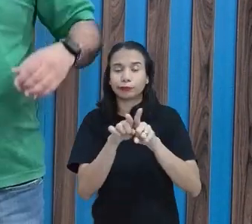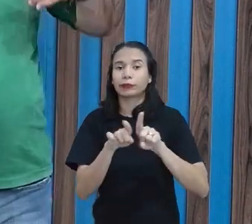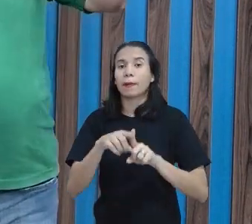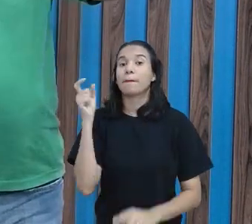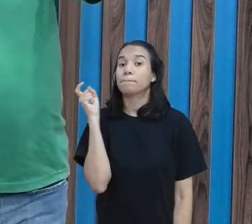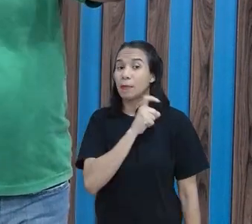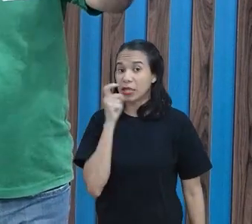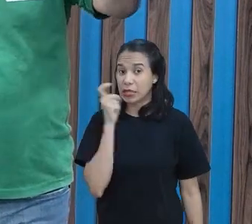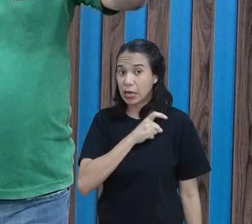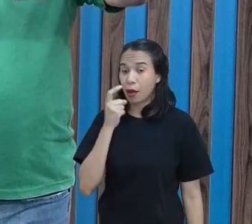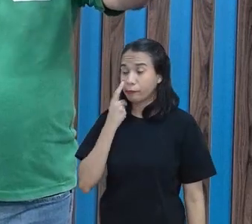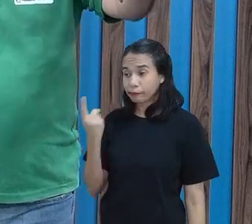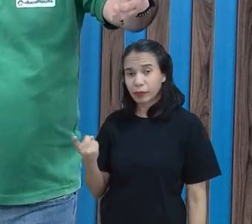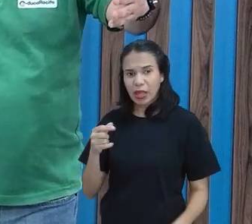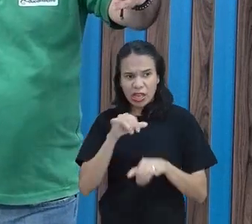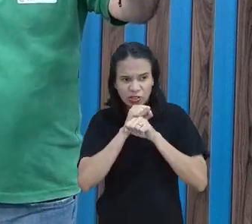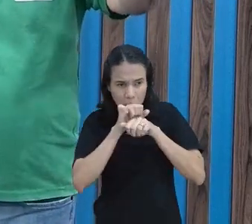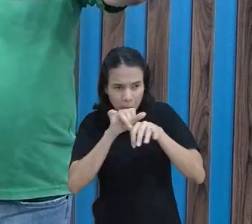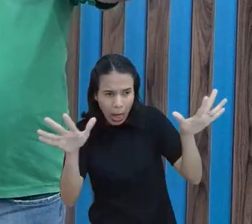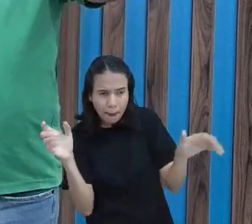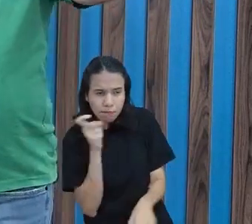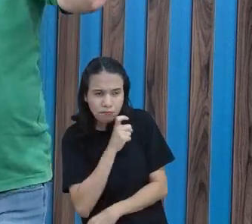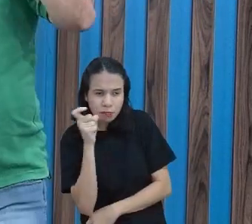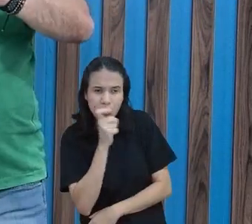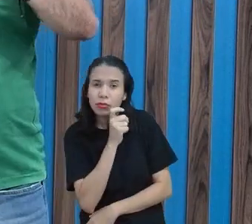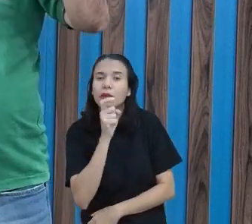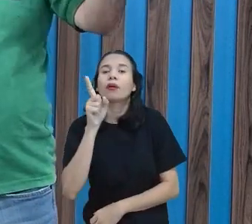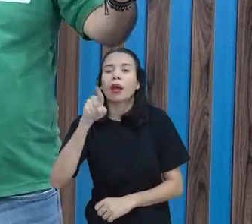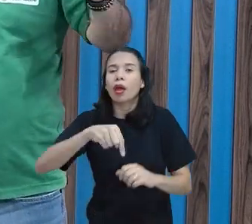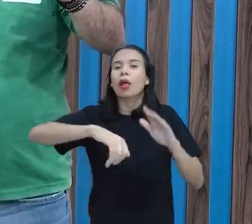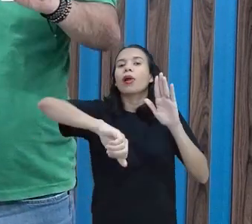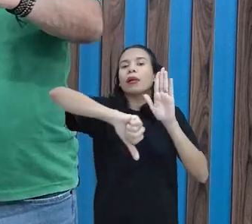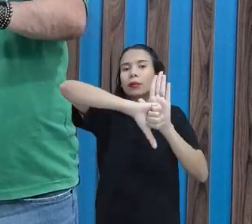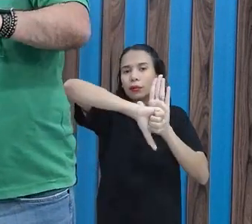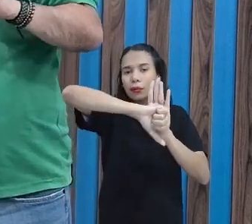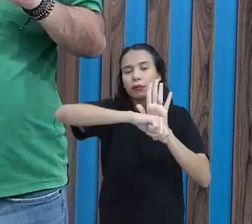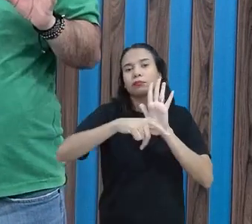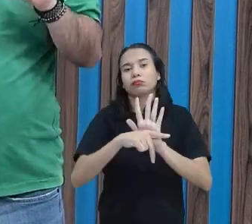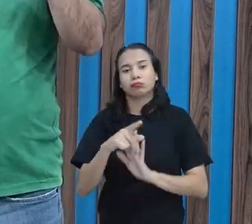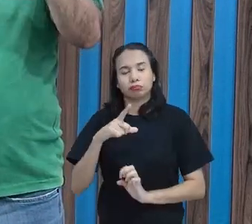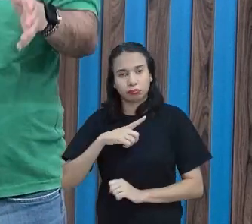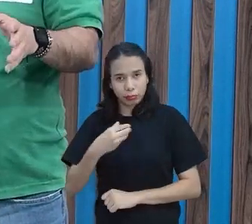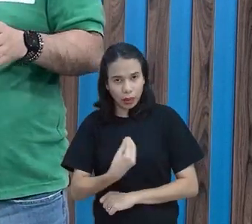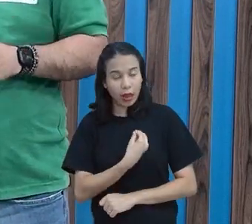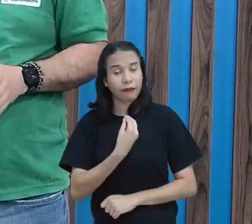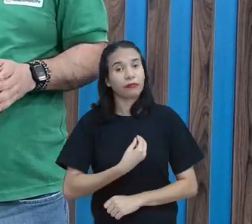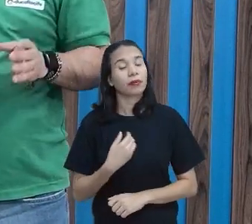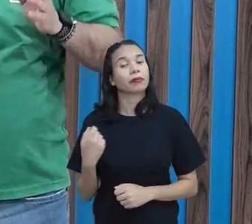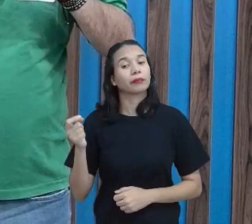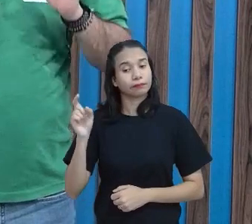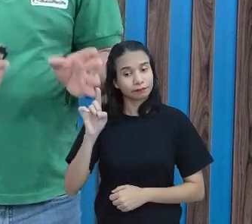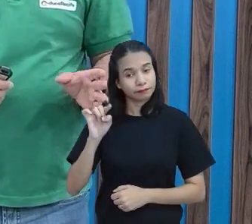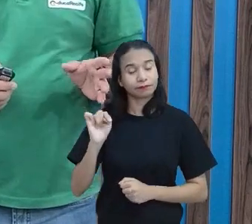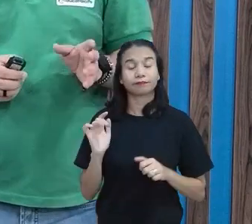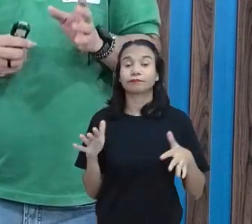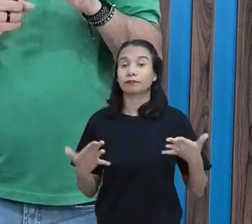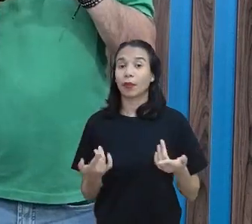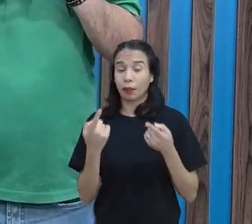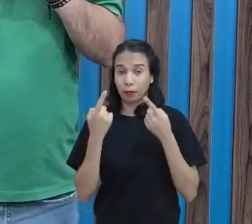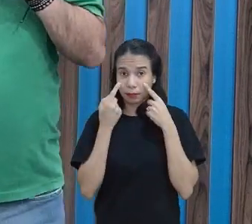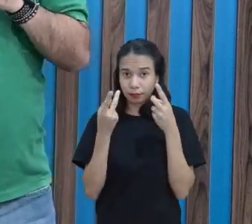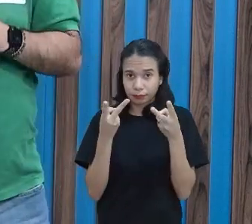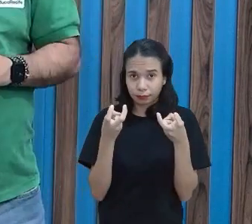calúnia, ou seja, divulgar notícias mentirosas com relação a qualquer um dos candidatos. Então, são crimes. Então, vejam,